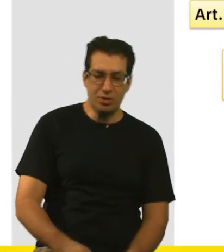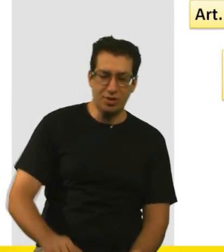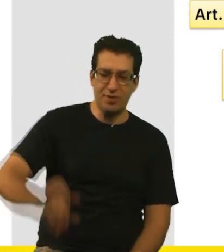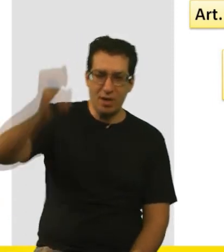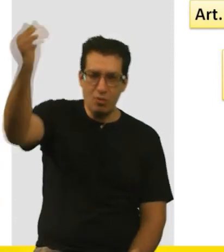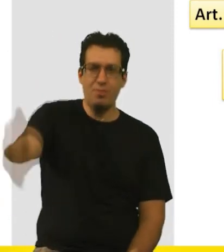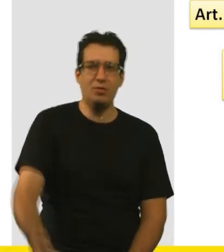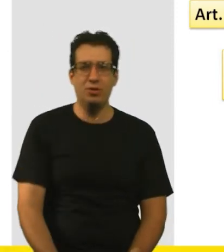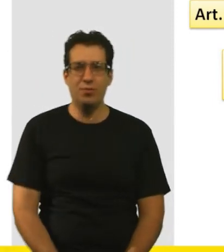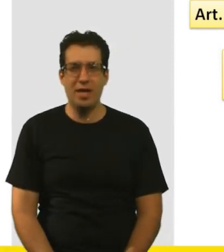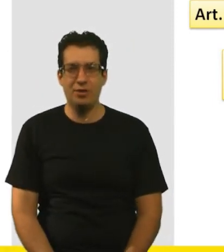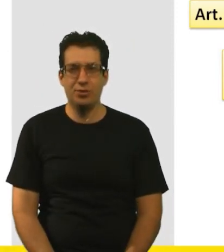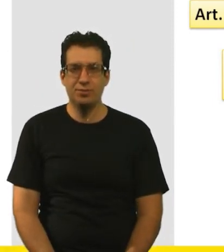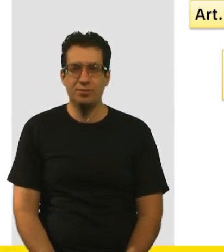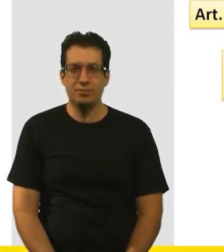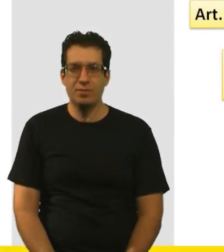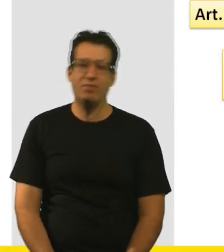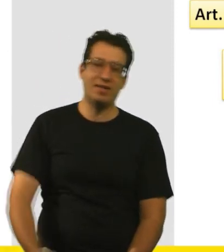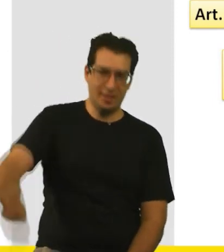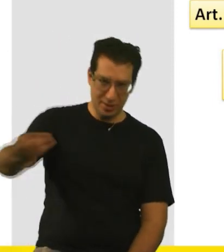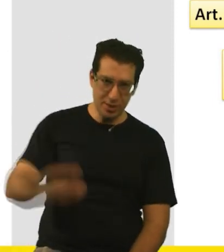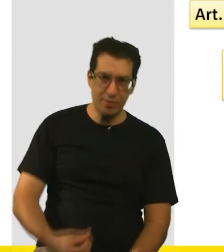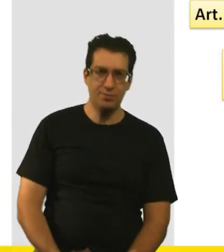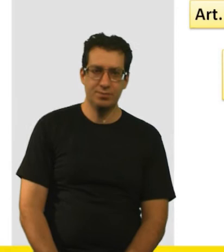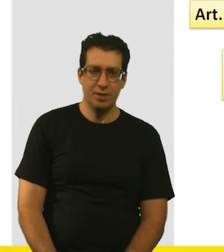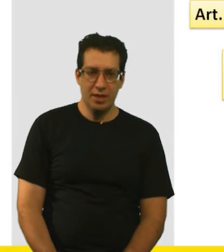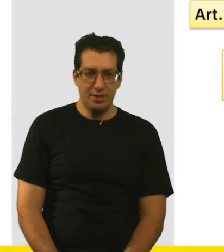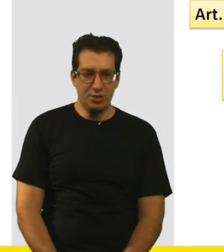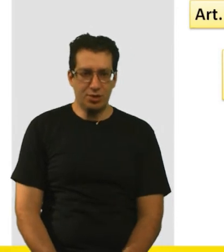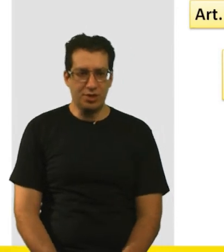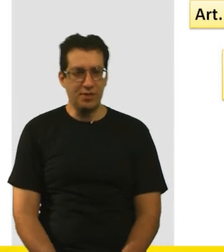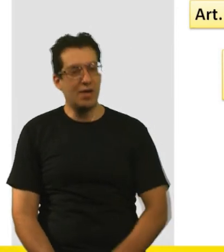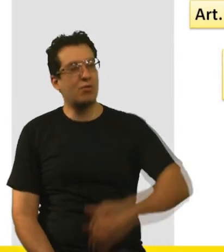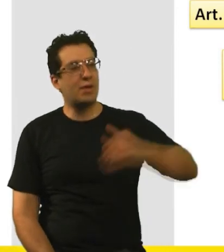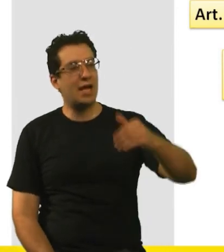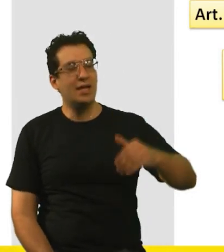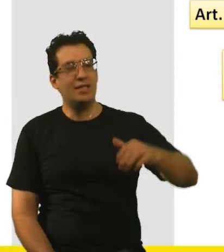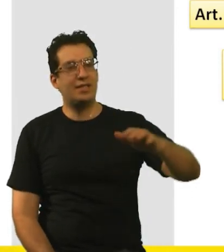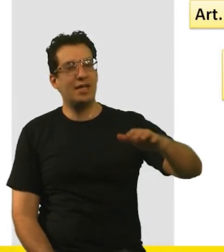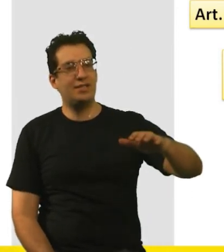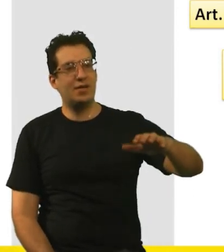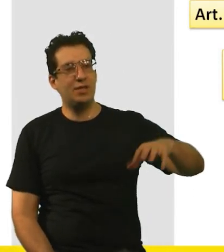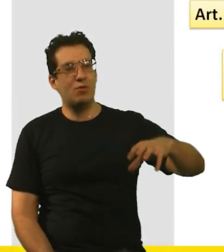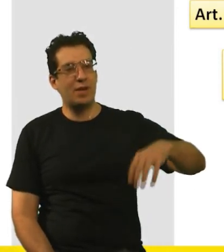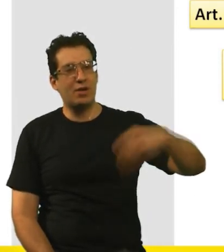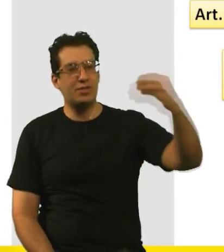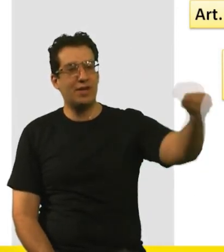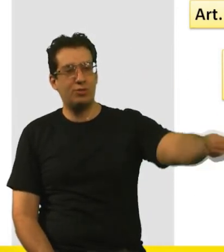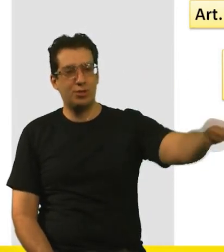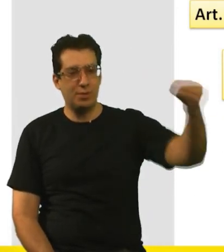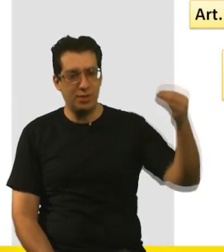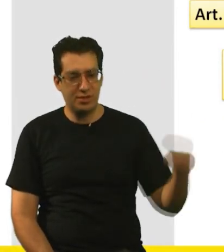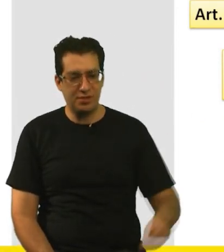se a Justiça Federal comprar um novo prédio? Vai ser da União. E se a Justiça Federal comprar, e se a União comprar